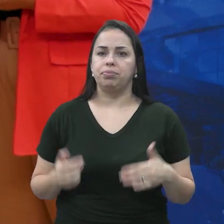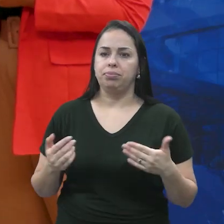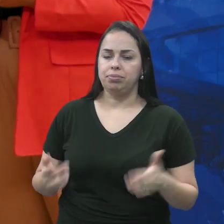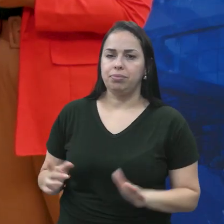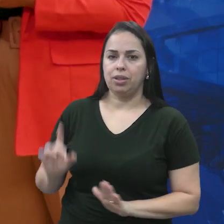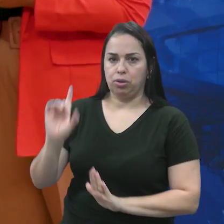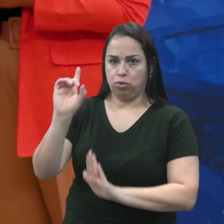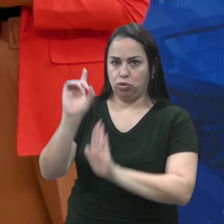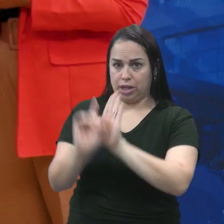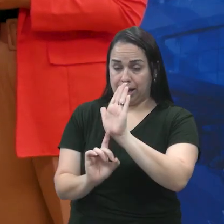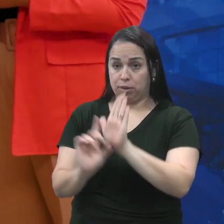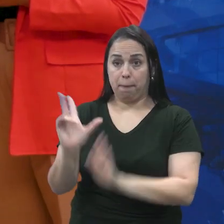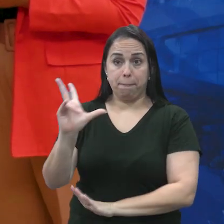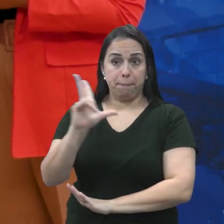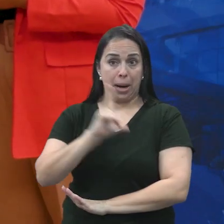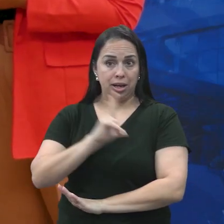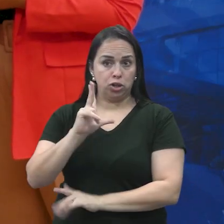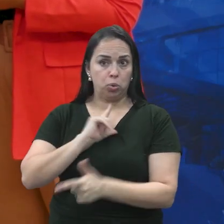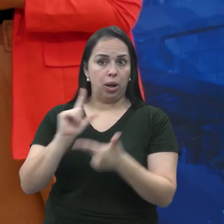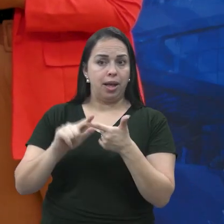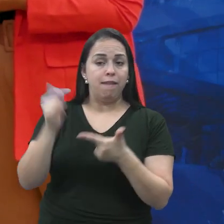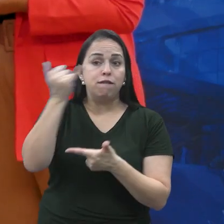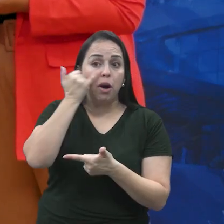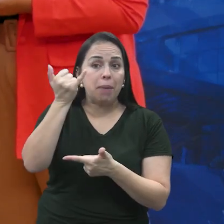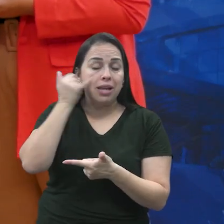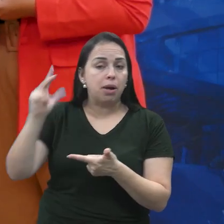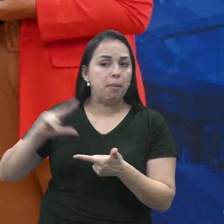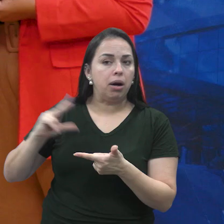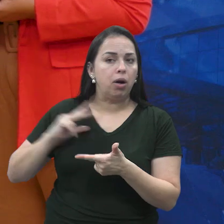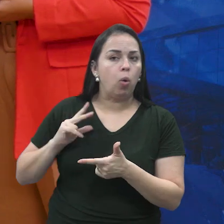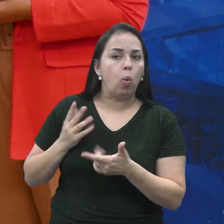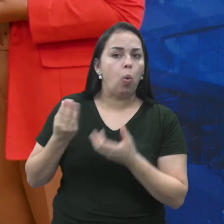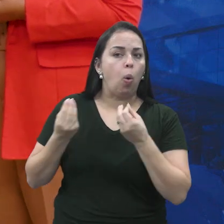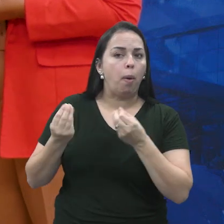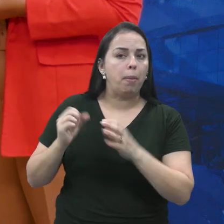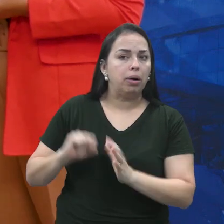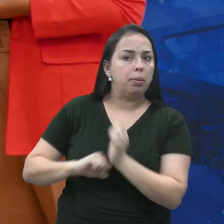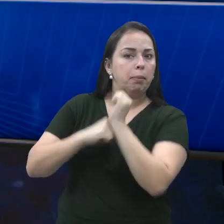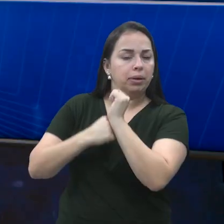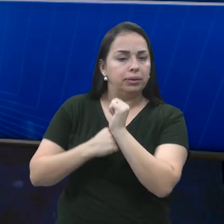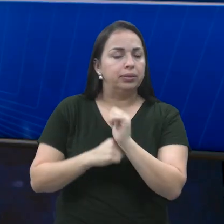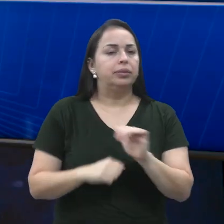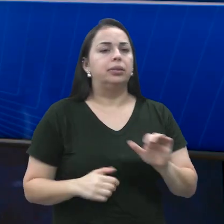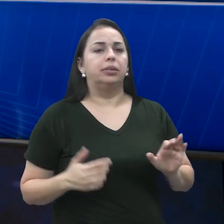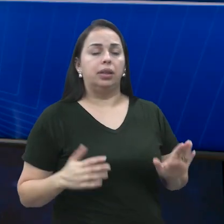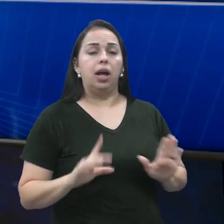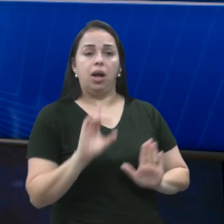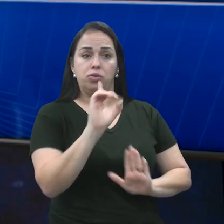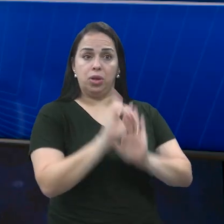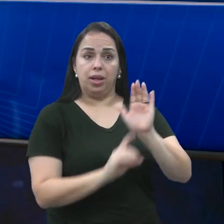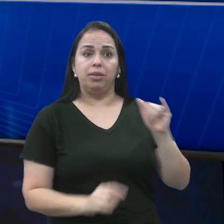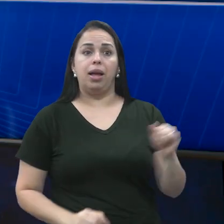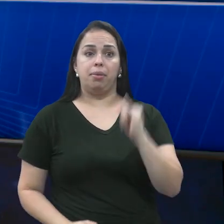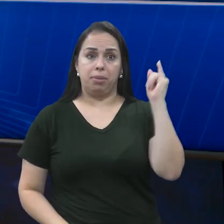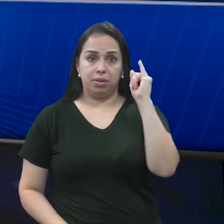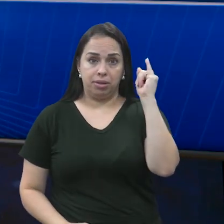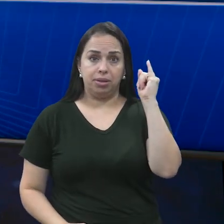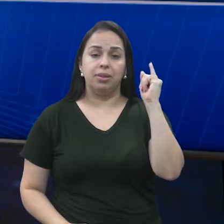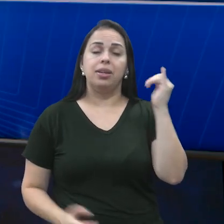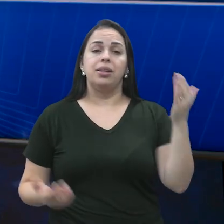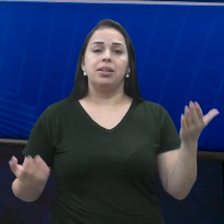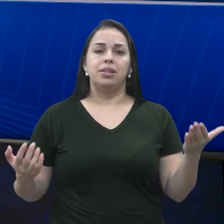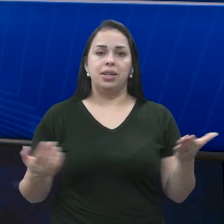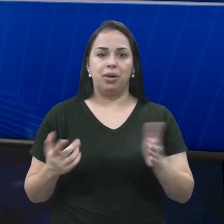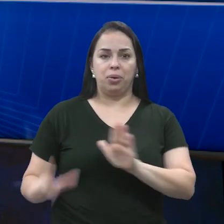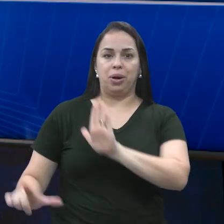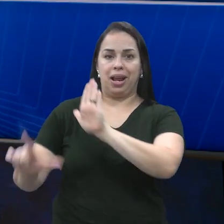que os direitos à privacidade e proteção de dados são contemplados na proposta de regulamentação? Esses direitos eles são muito importantes e eles ganharam muita força